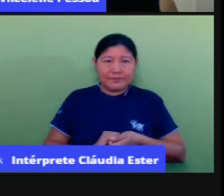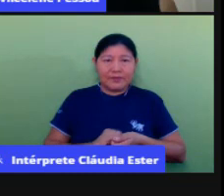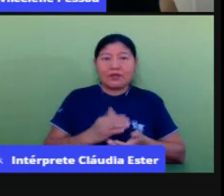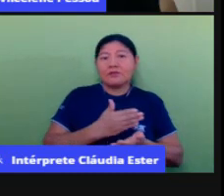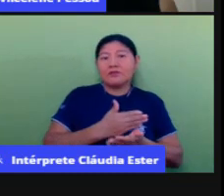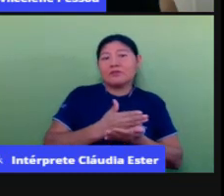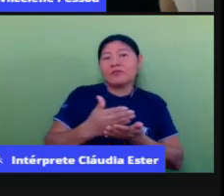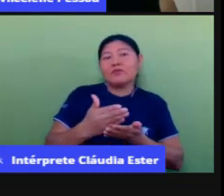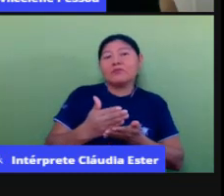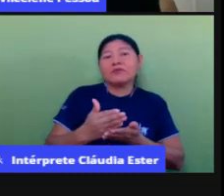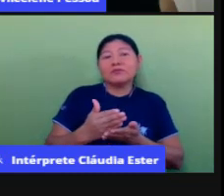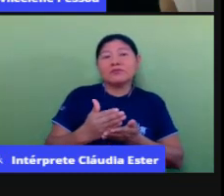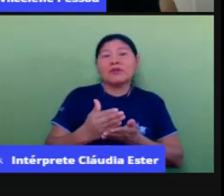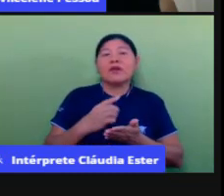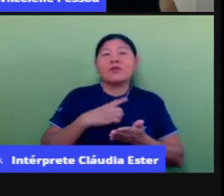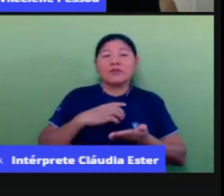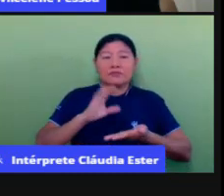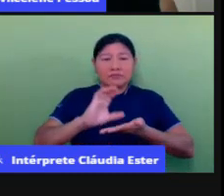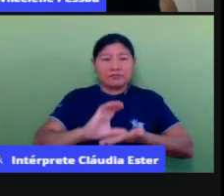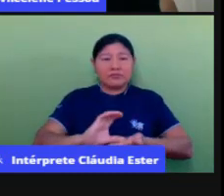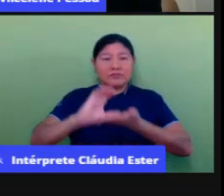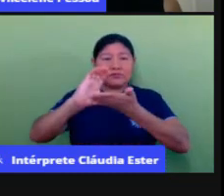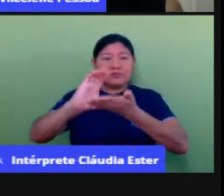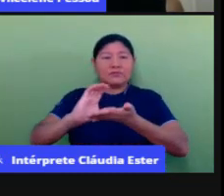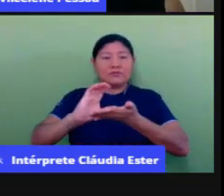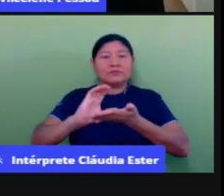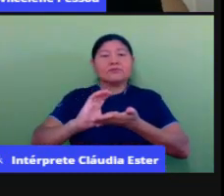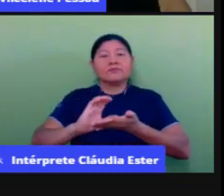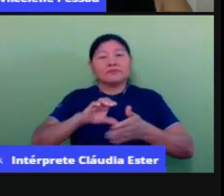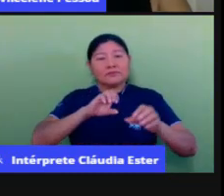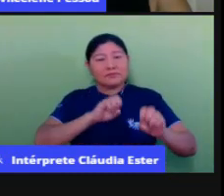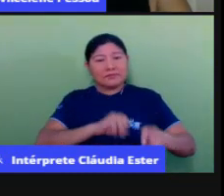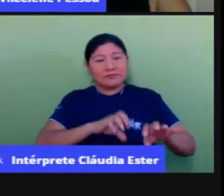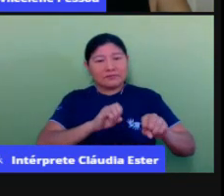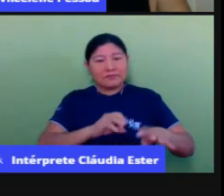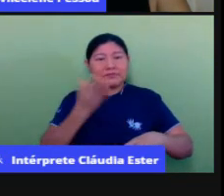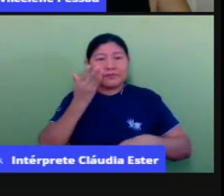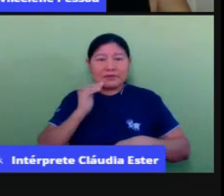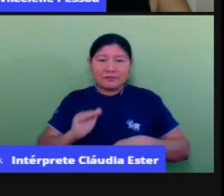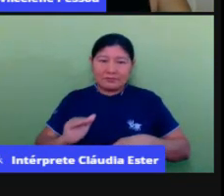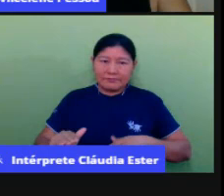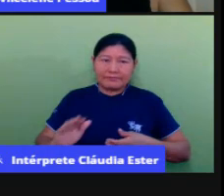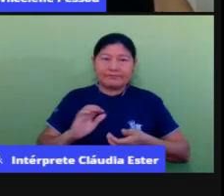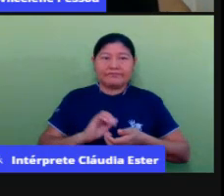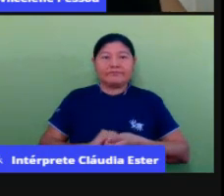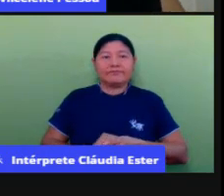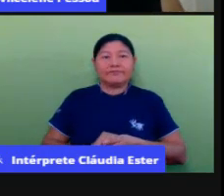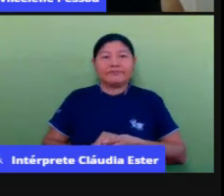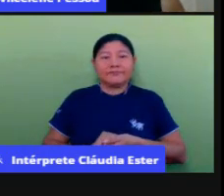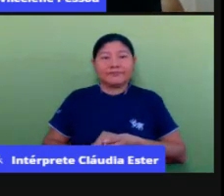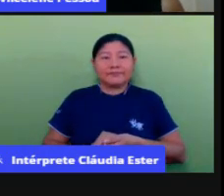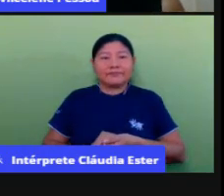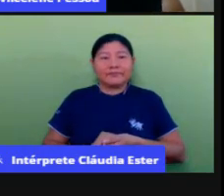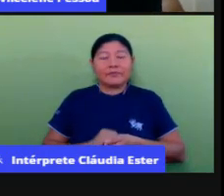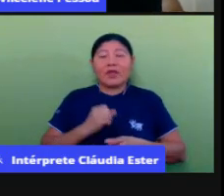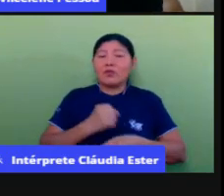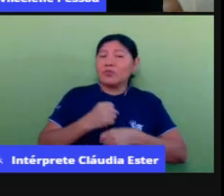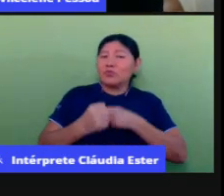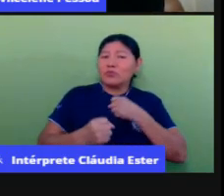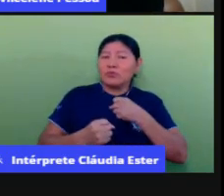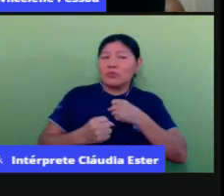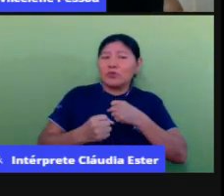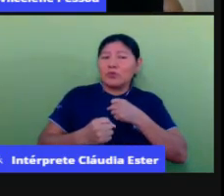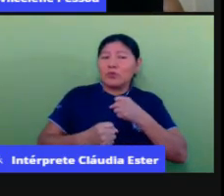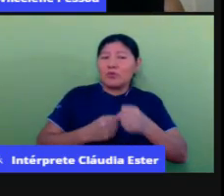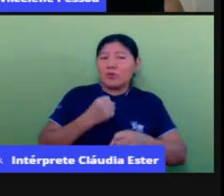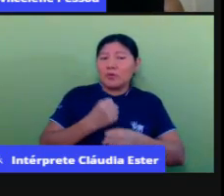do nosso Conselho Municipal de Educação. Bom, em junho do ano